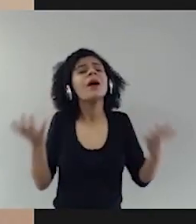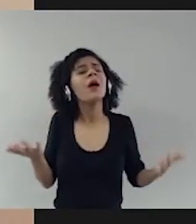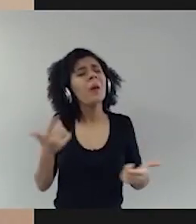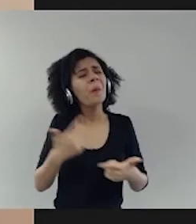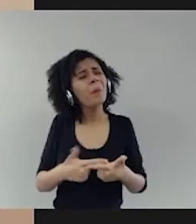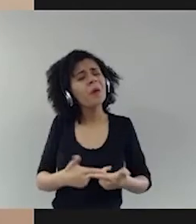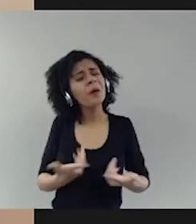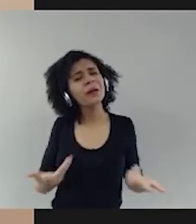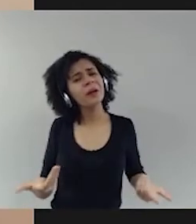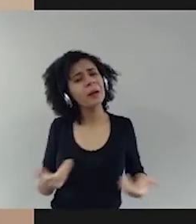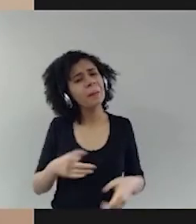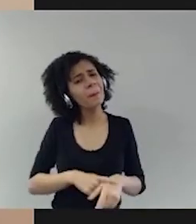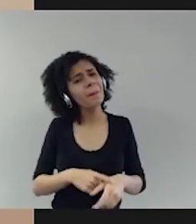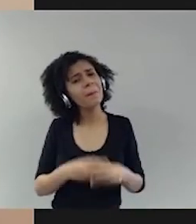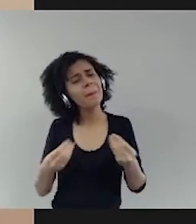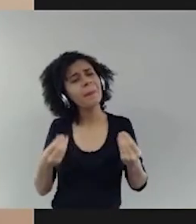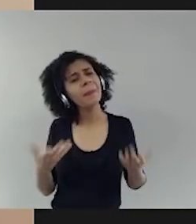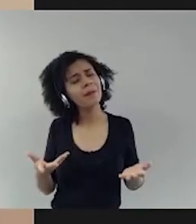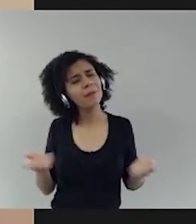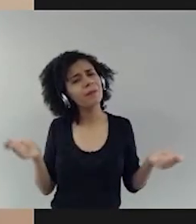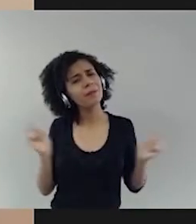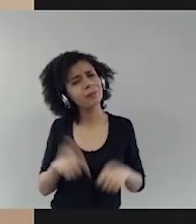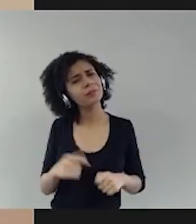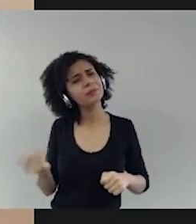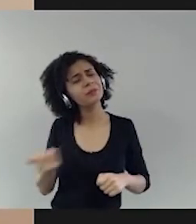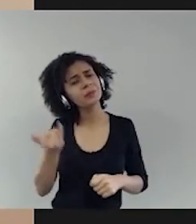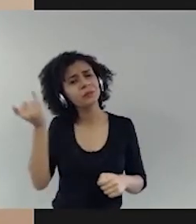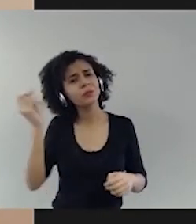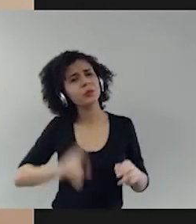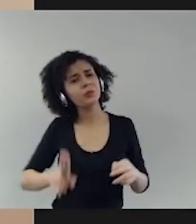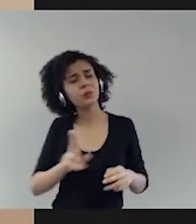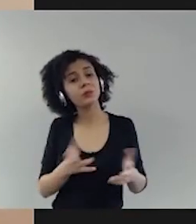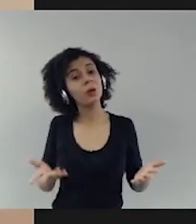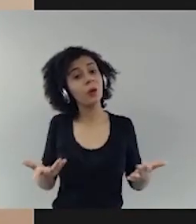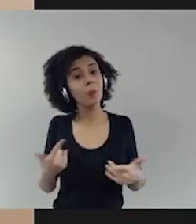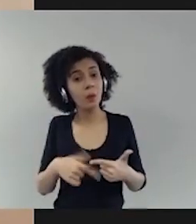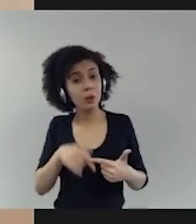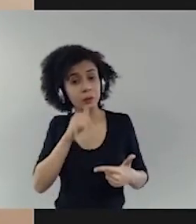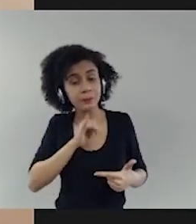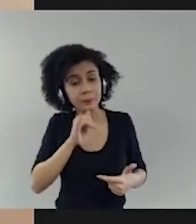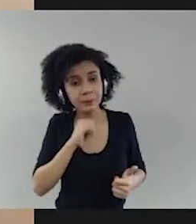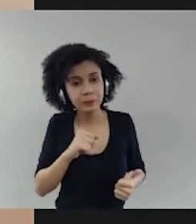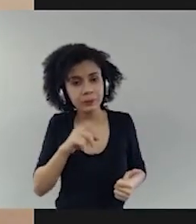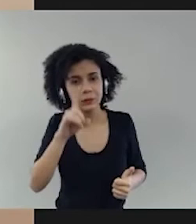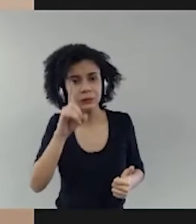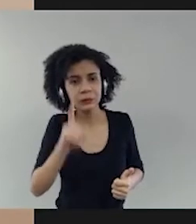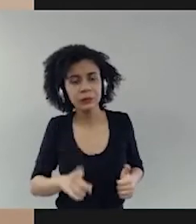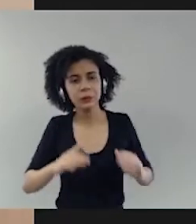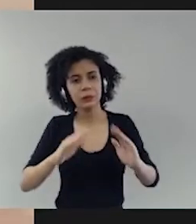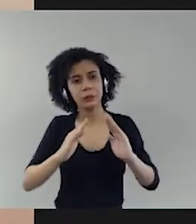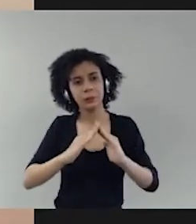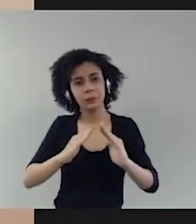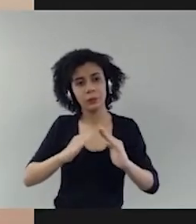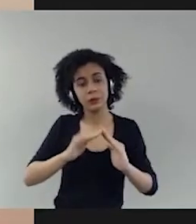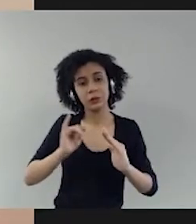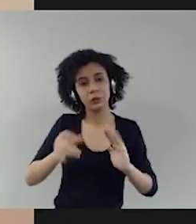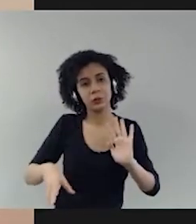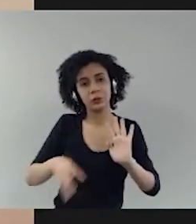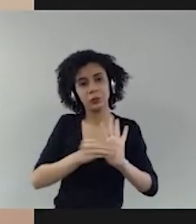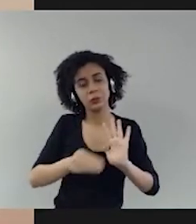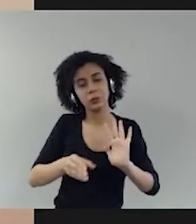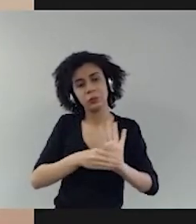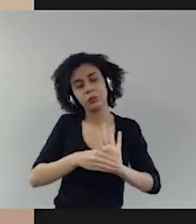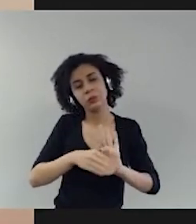isso, neste momento, poderia ser tão importante? Porque, ora, se, por exemplo, o direito à moradia, que foi incluído por